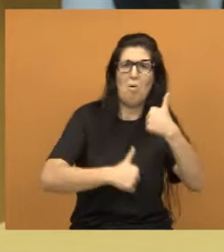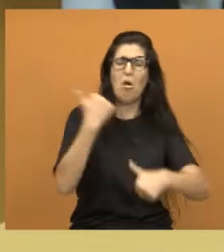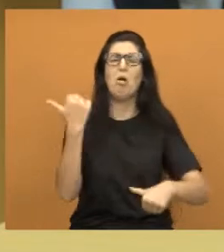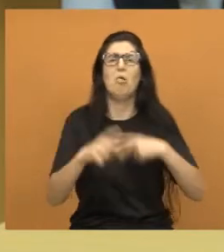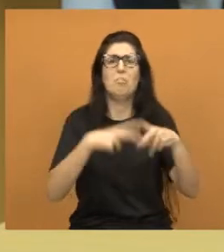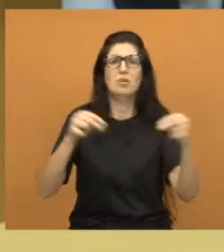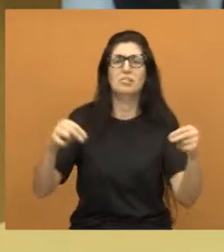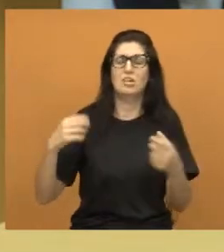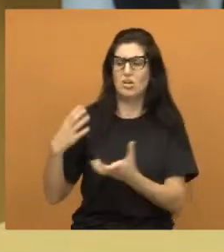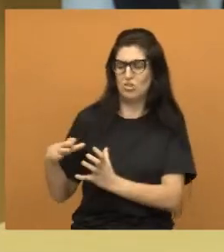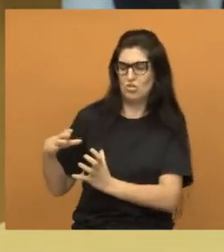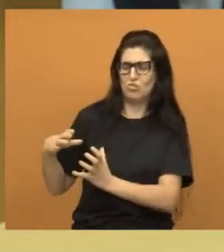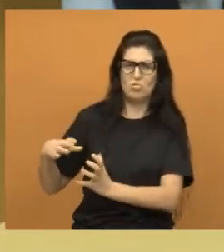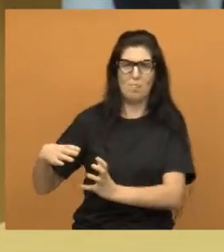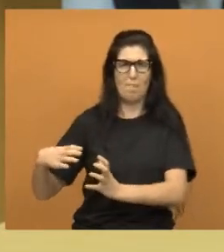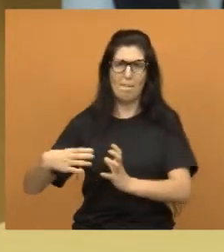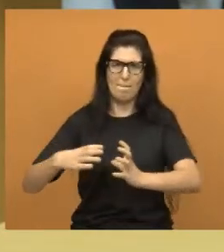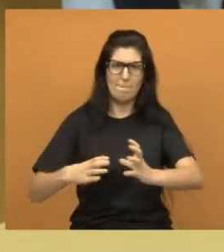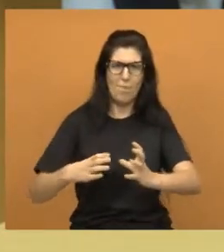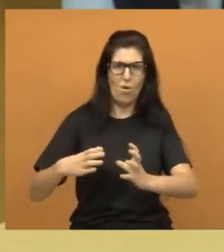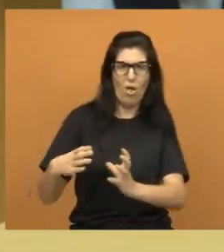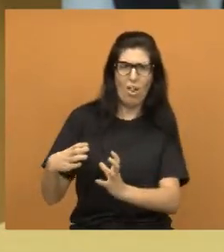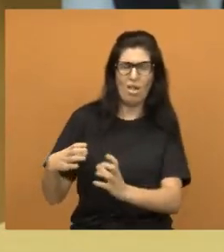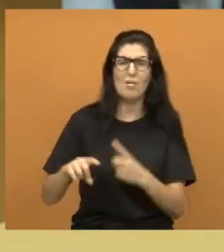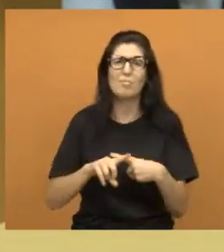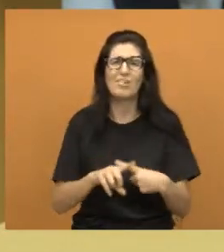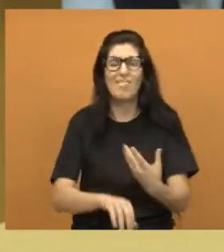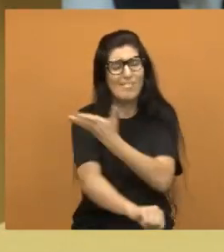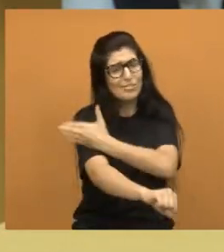para o povo da nossa cidade, porque ele é acostumado a fazer assim.